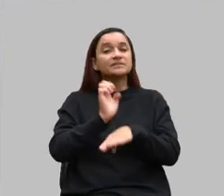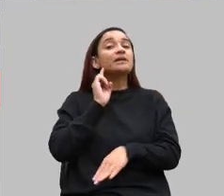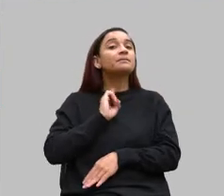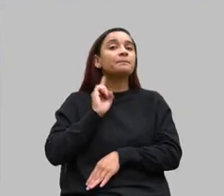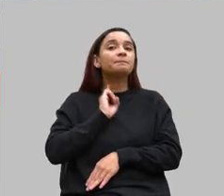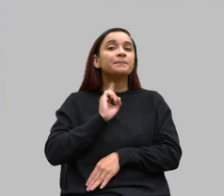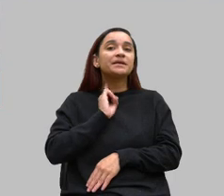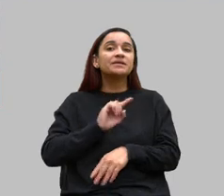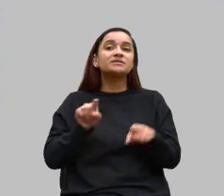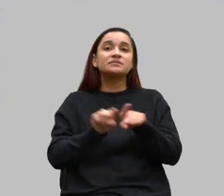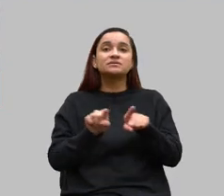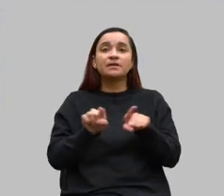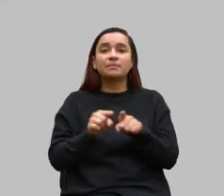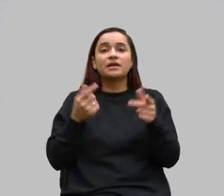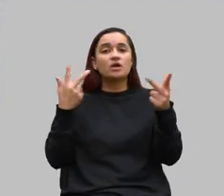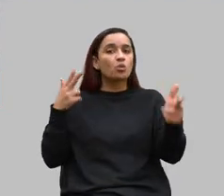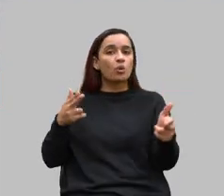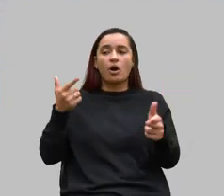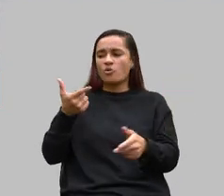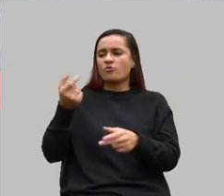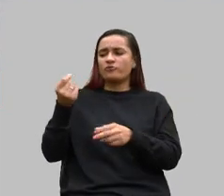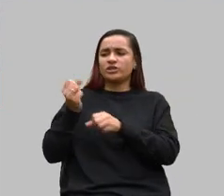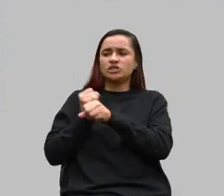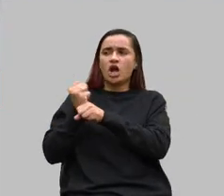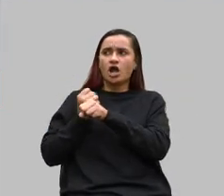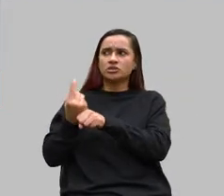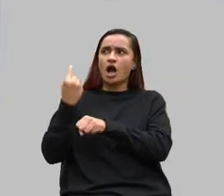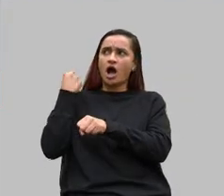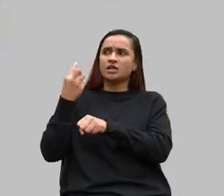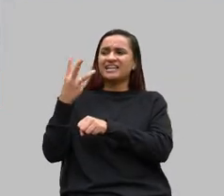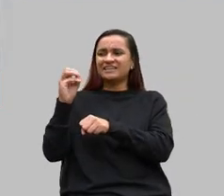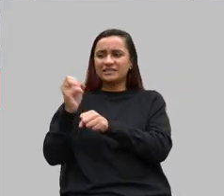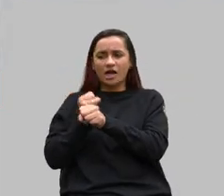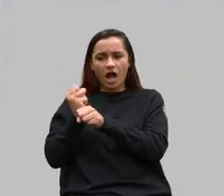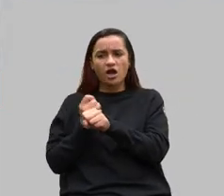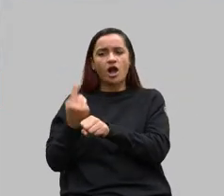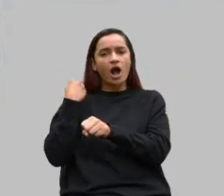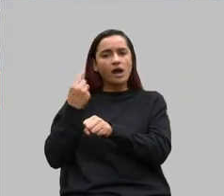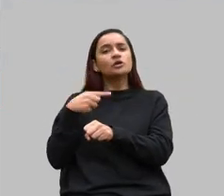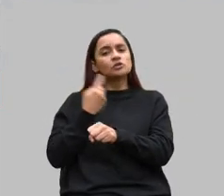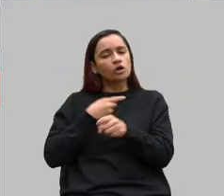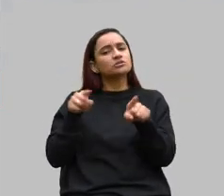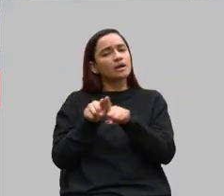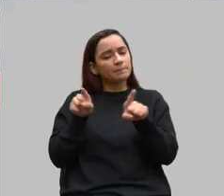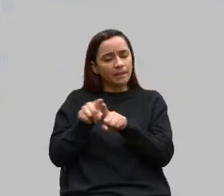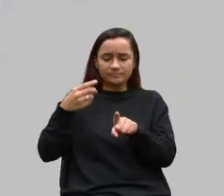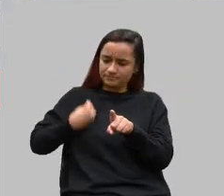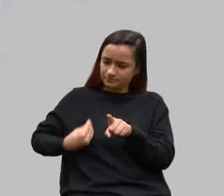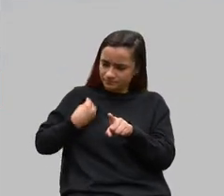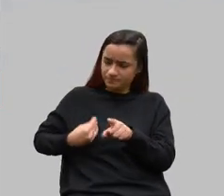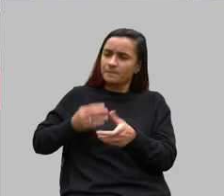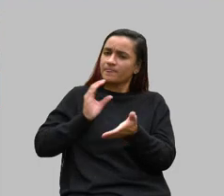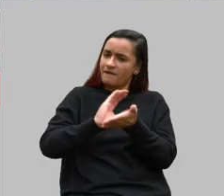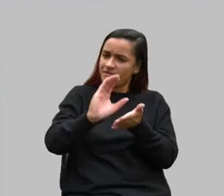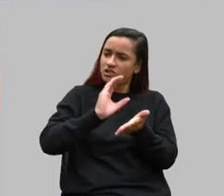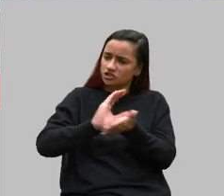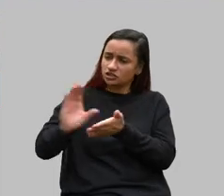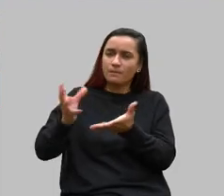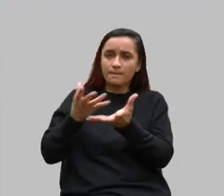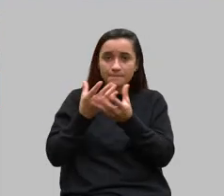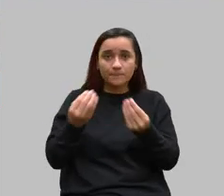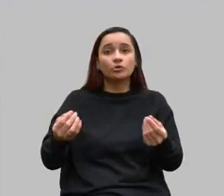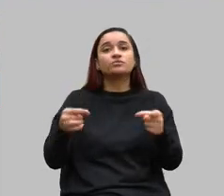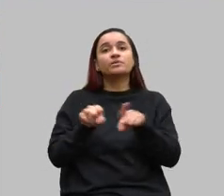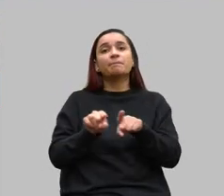como nos 20 primeiros anos 30 primeiros anos da concessão também estivemos aqui investimos muito gostaria de ressaltar deputada e